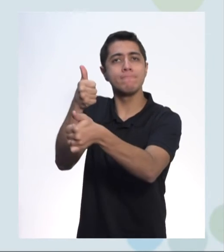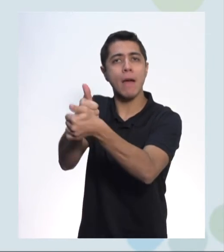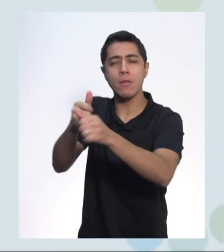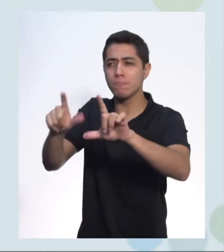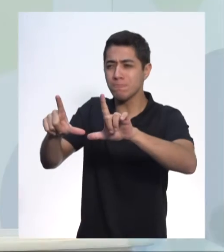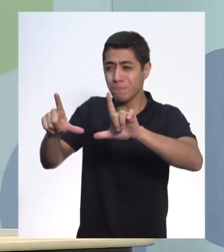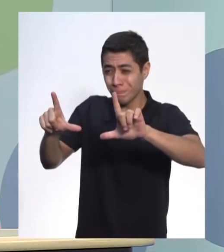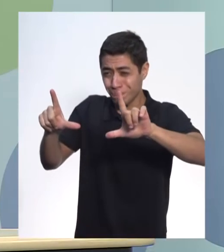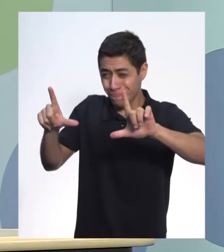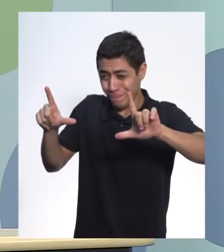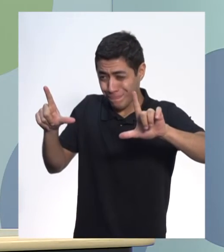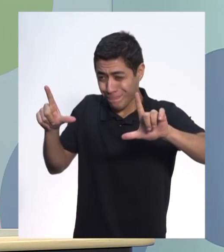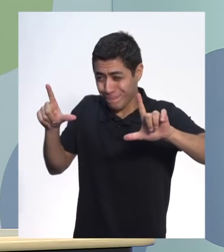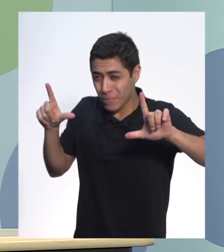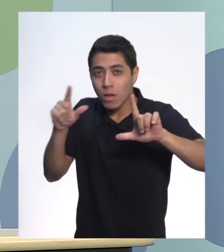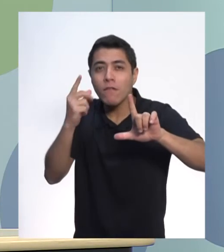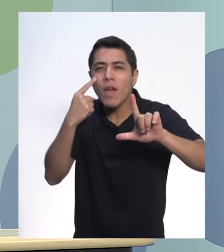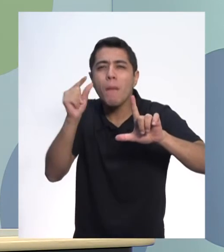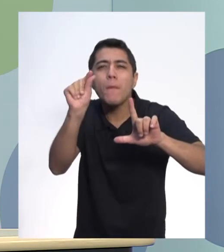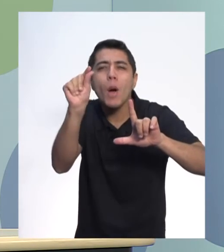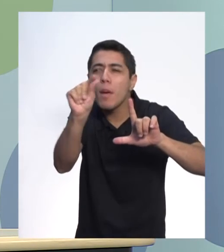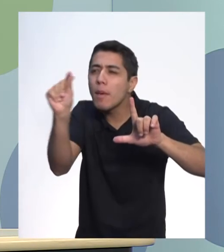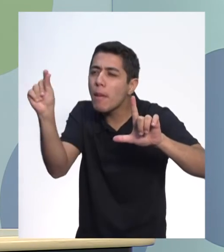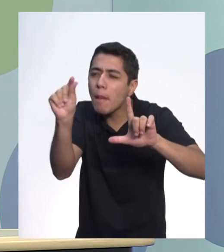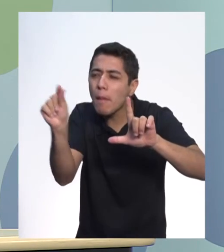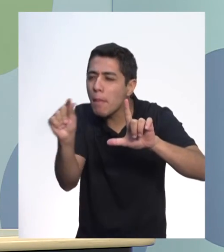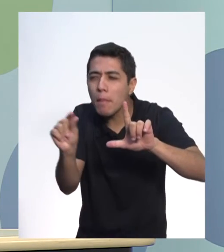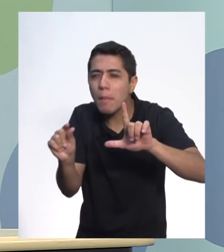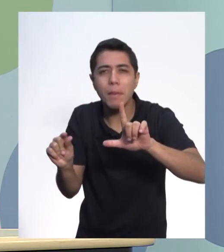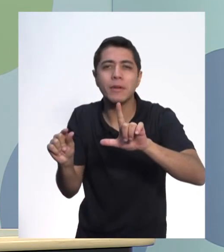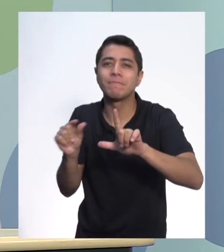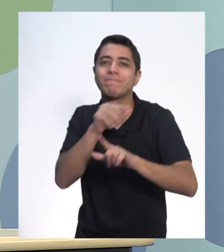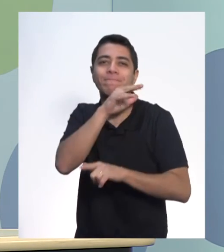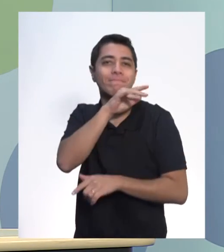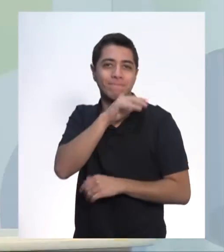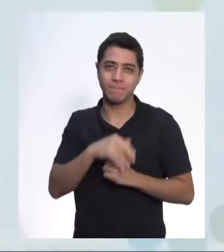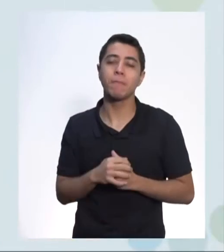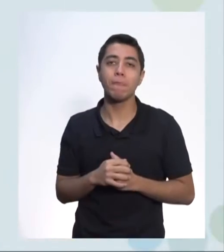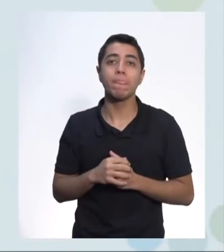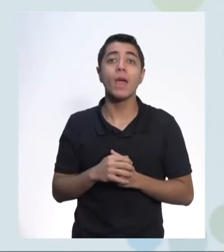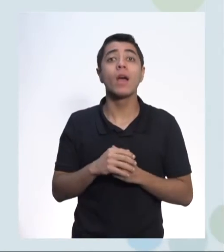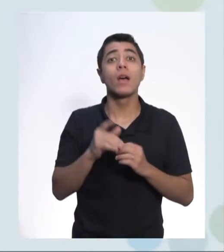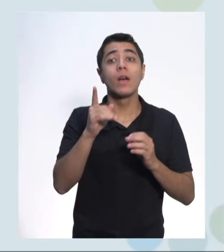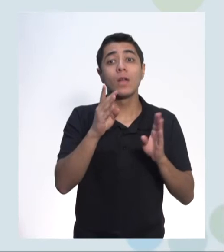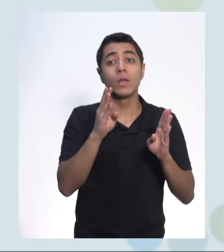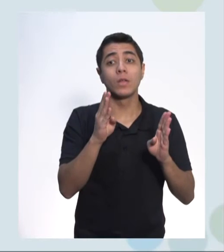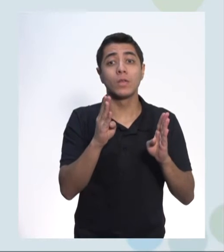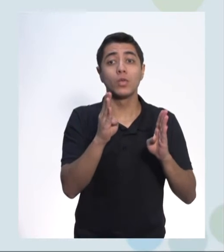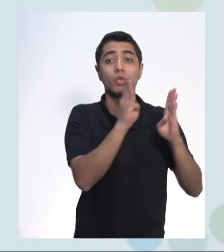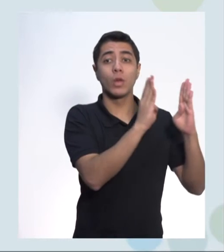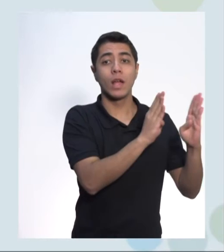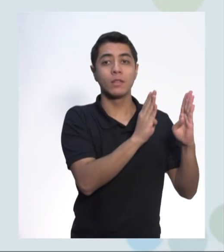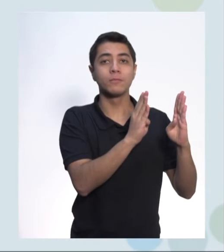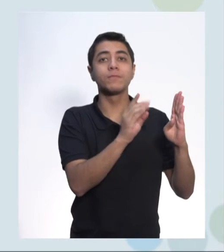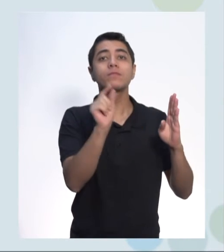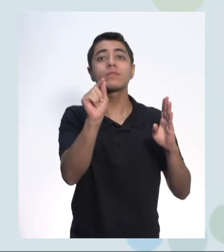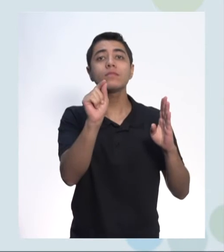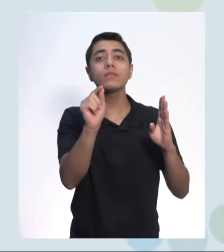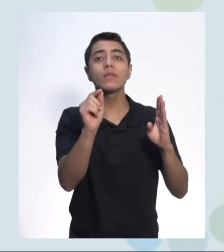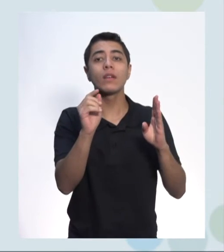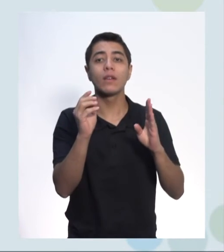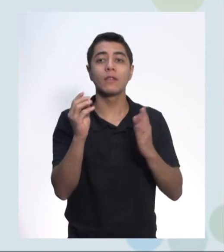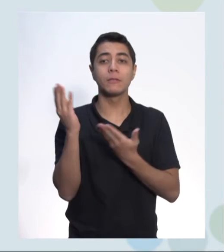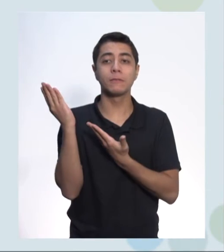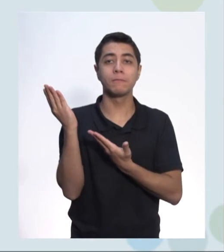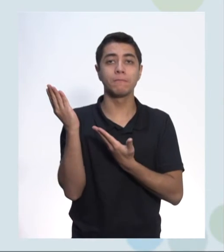tentando chegar até o sensor. Eu abro muito o sensor. Na outra imagem do lado, eu tenho uma mão que foi tirada com